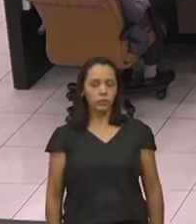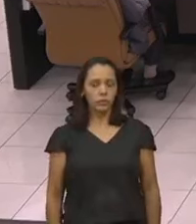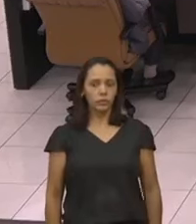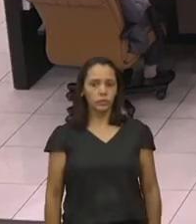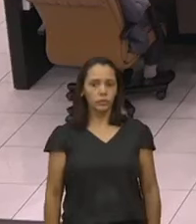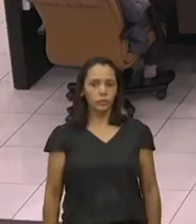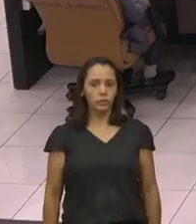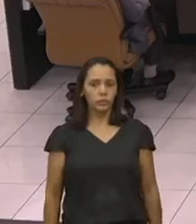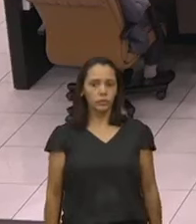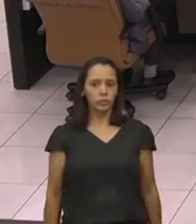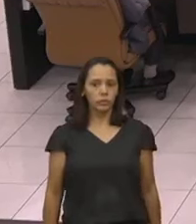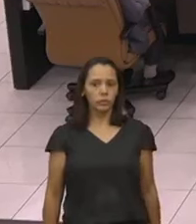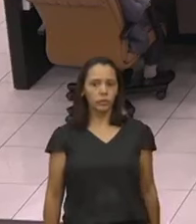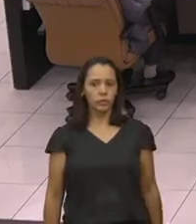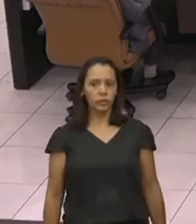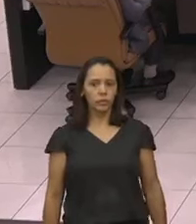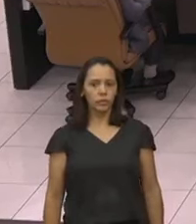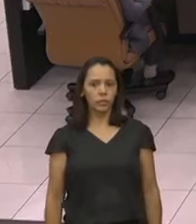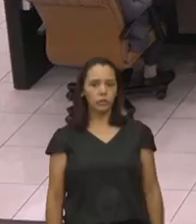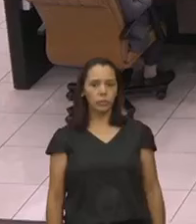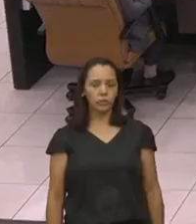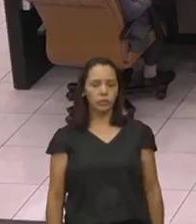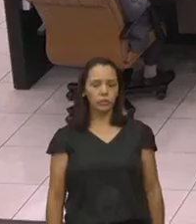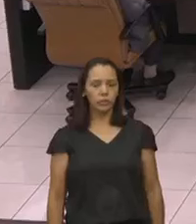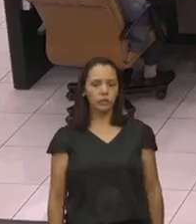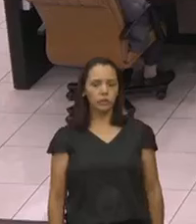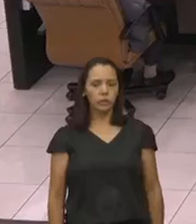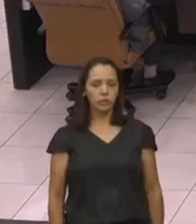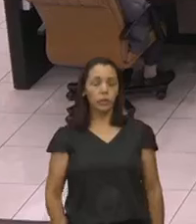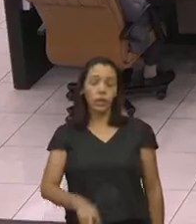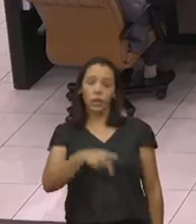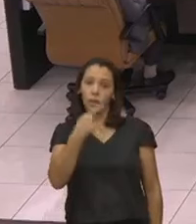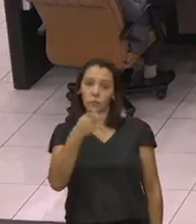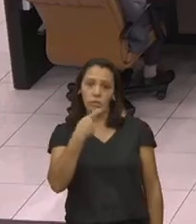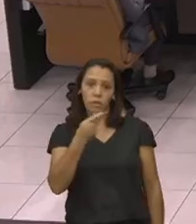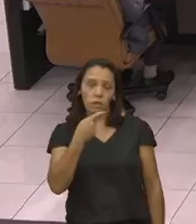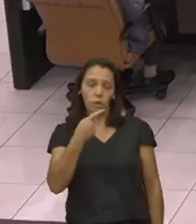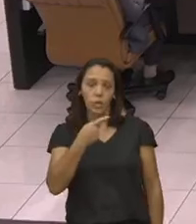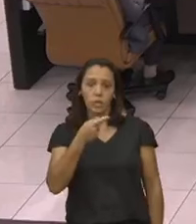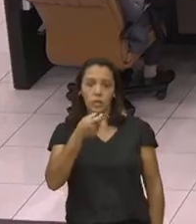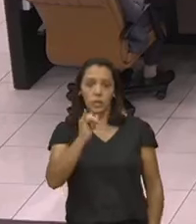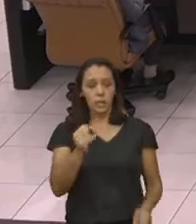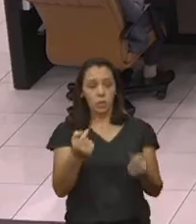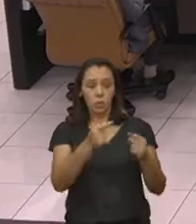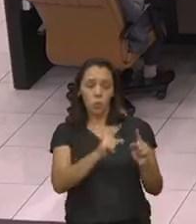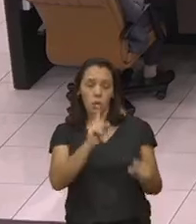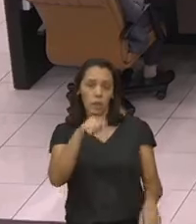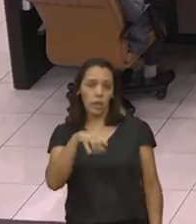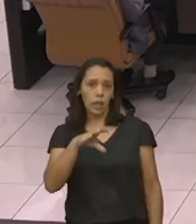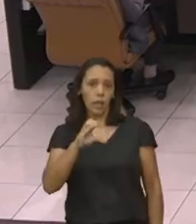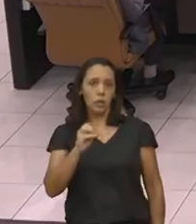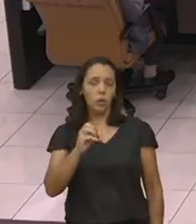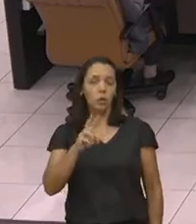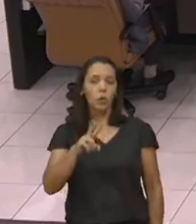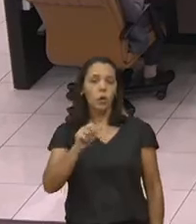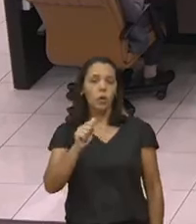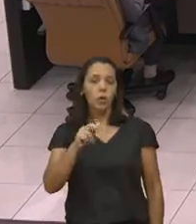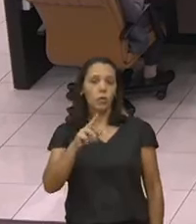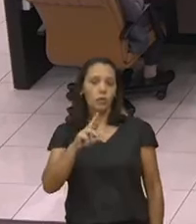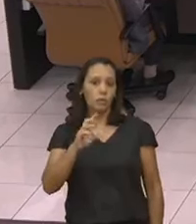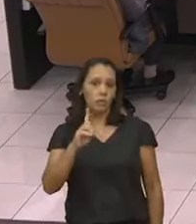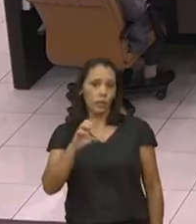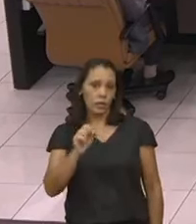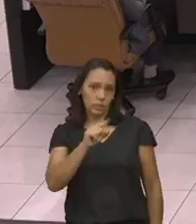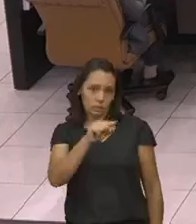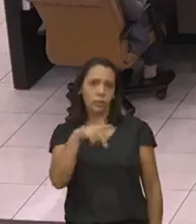Mas ele não te ofendeu. Ah, ele disse que é covarde quem vota em um e não vota em outro. Na minha Mas interpretação, ele me falou, ofendeu. citou seu nome de covarde.